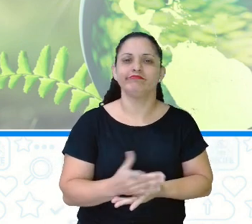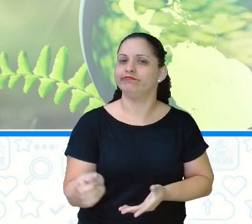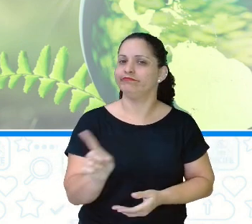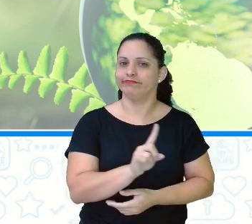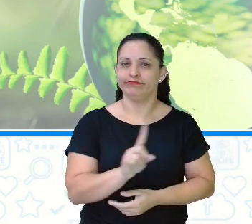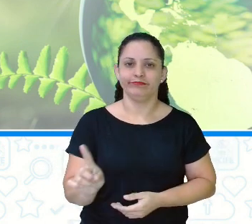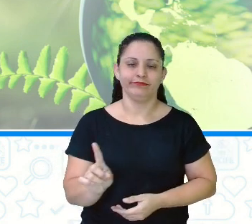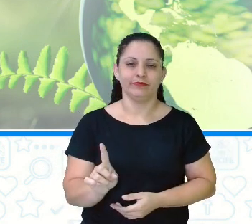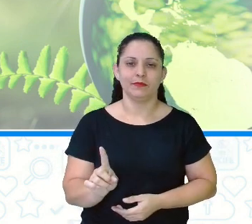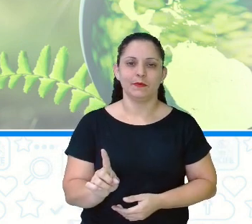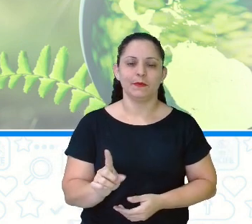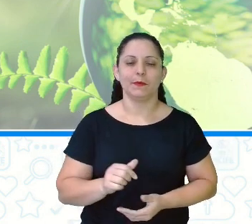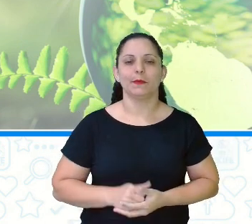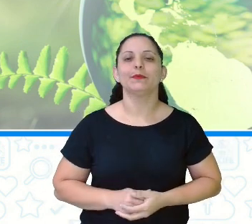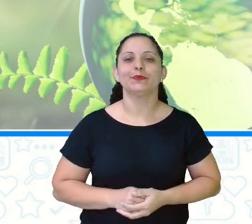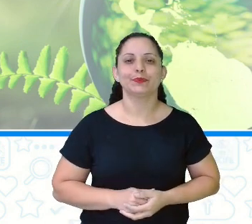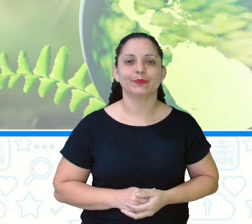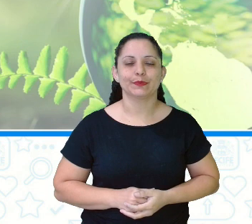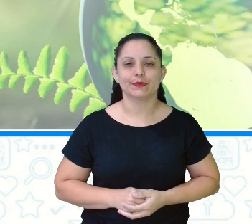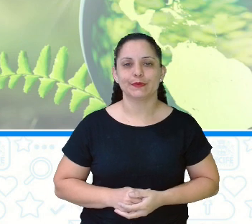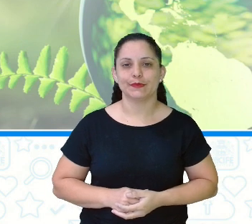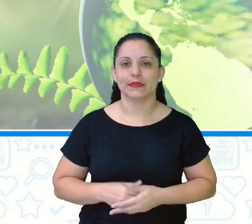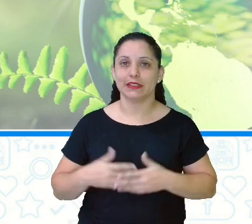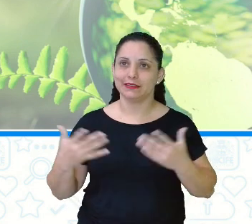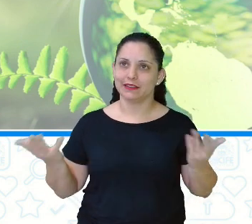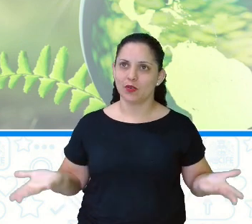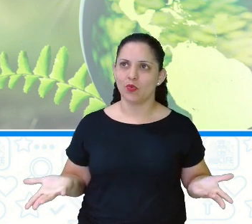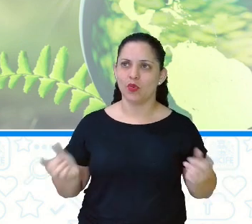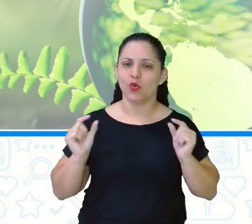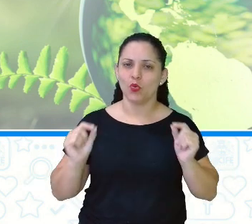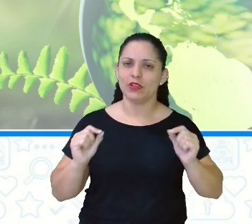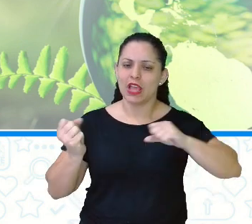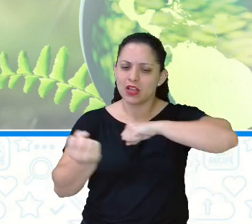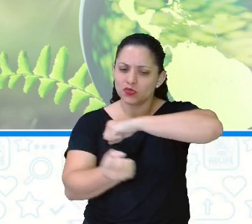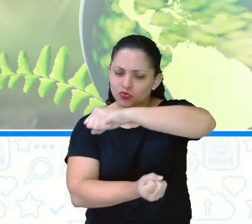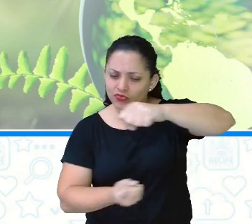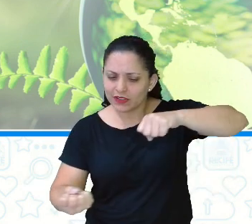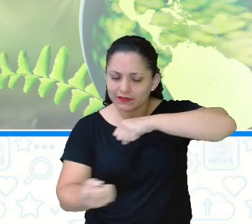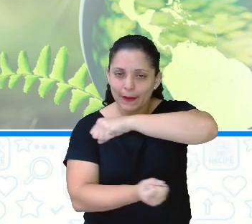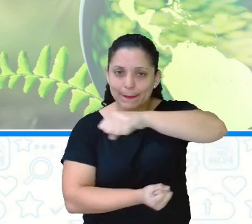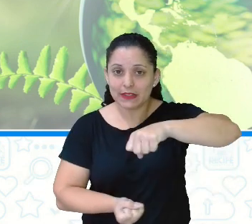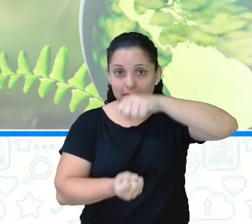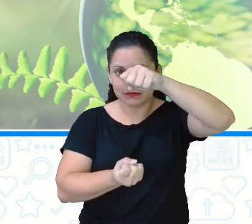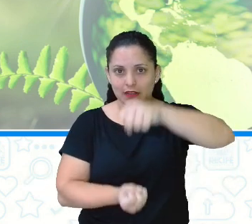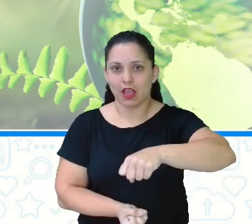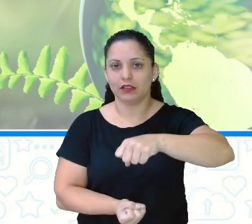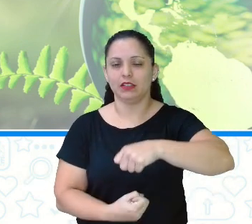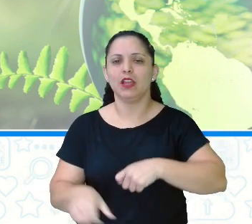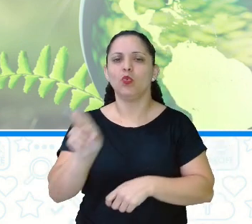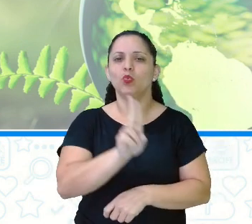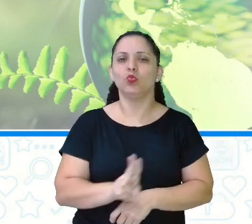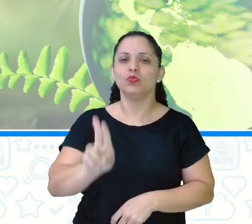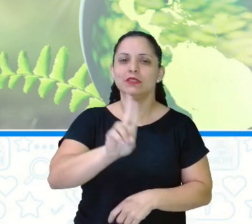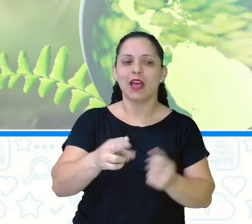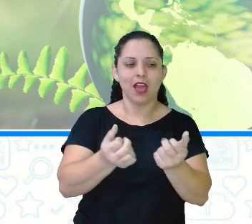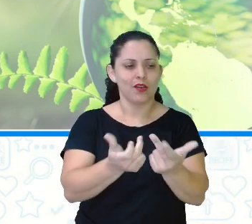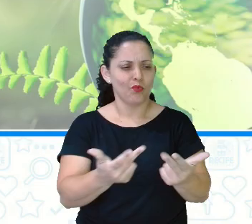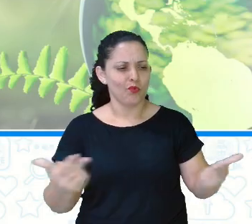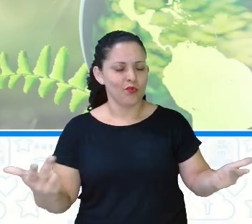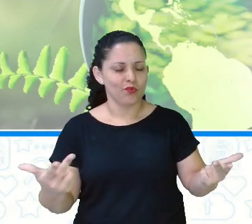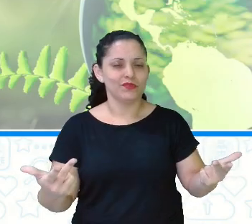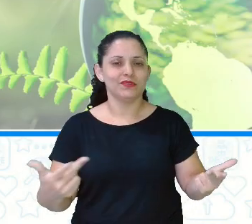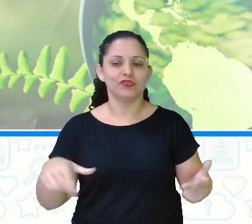para gerações futuras. A sustentabilidade é isso, é a gente usufruir, é a